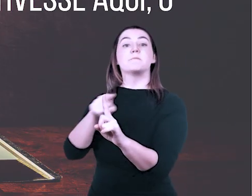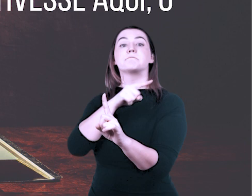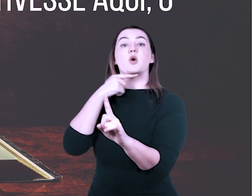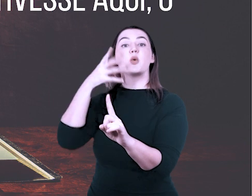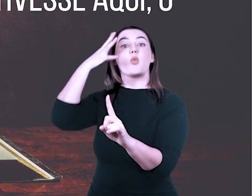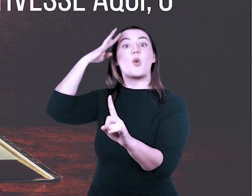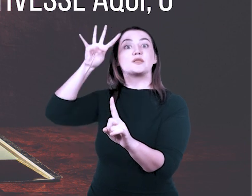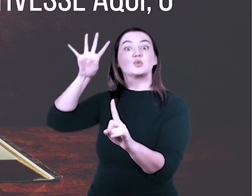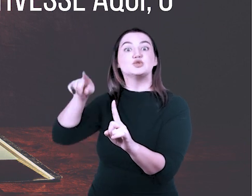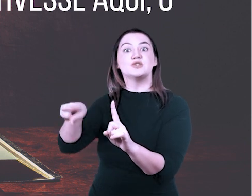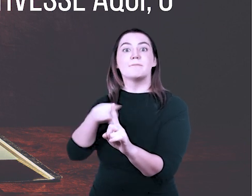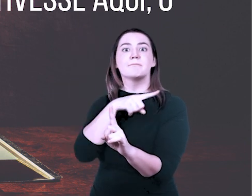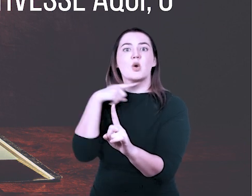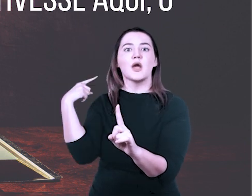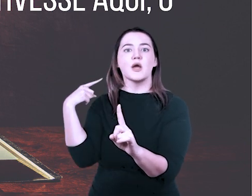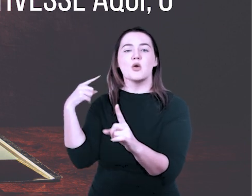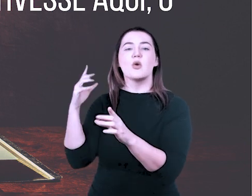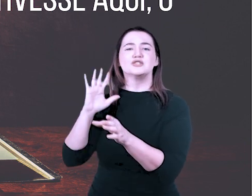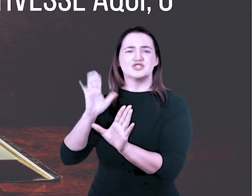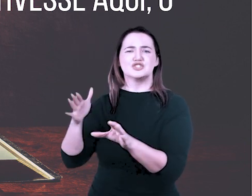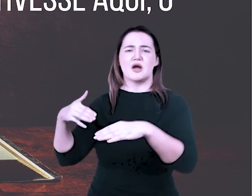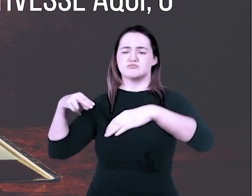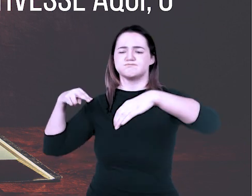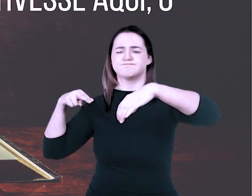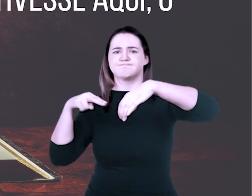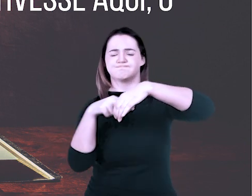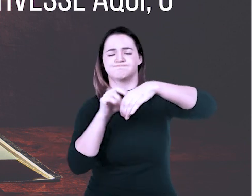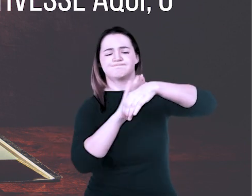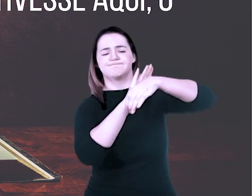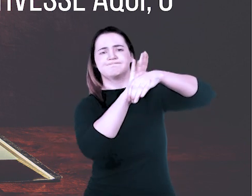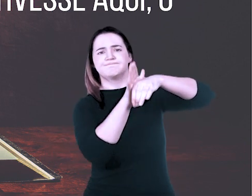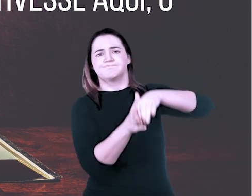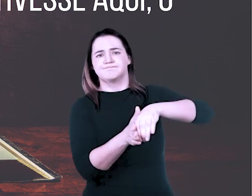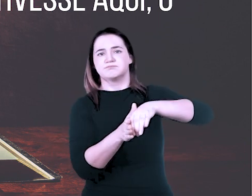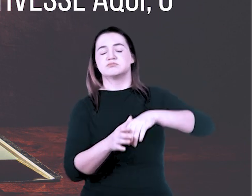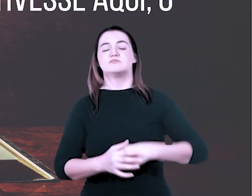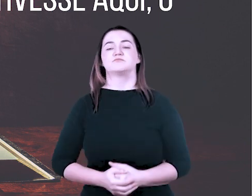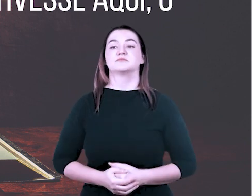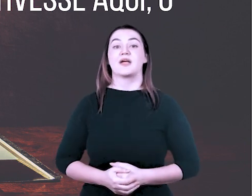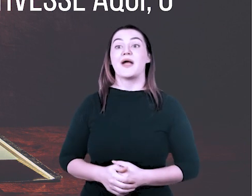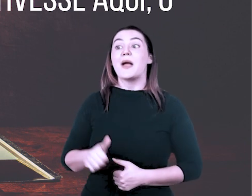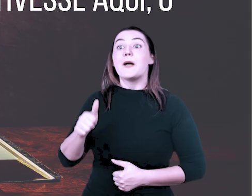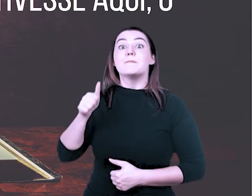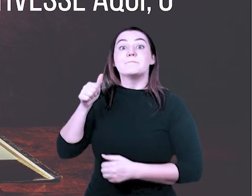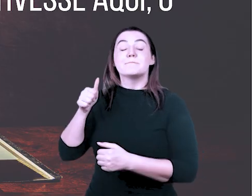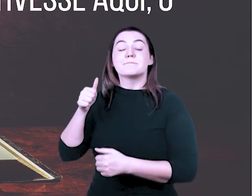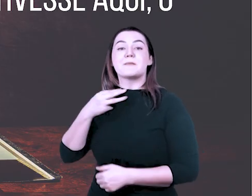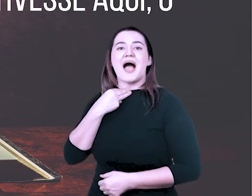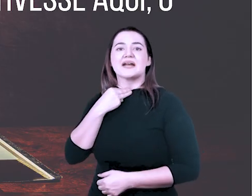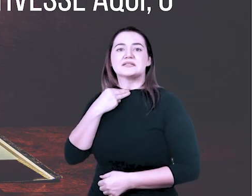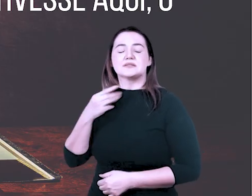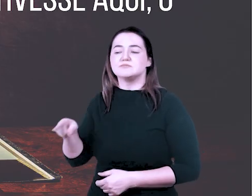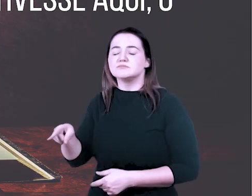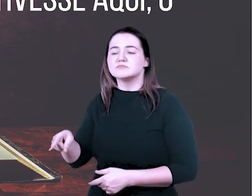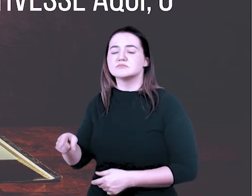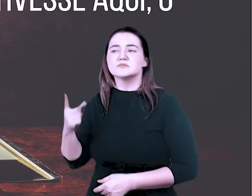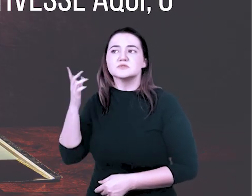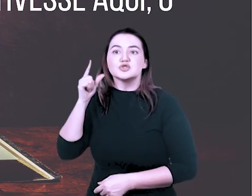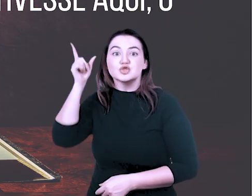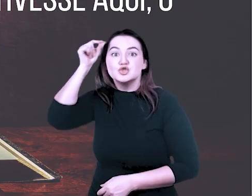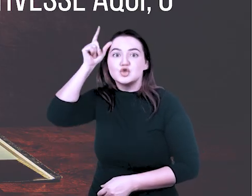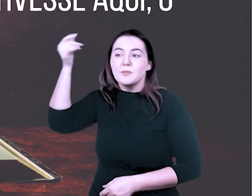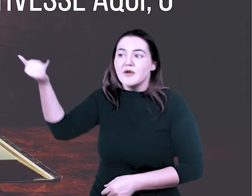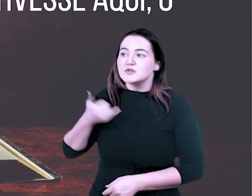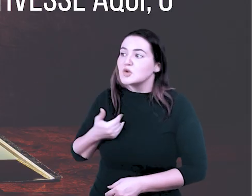dias. Marta, quando soube que Jesus estava chegando, foi encontrar-se com ele. Maria, porém, ficou sentada em casa.